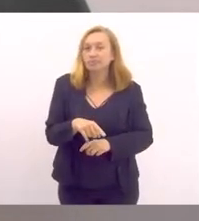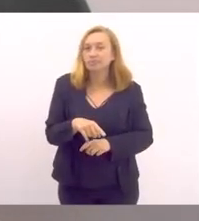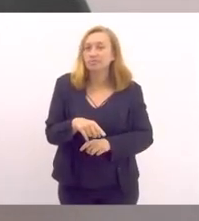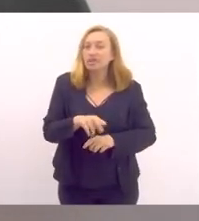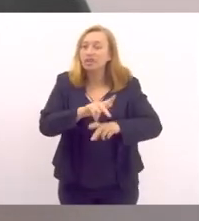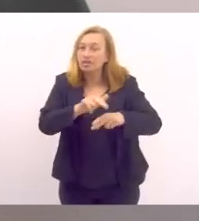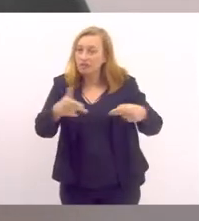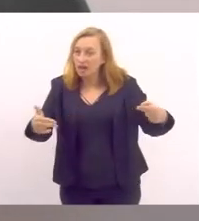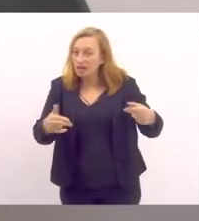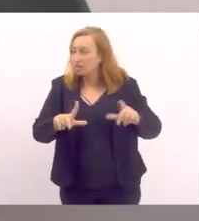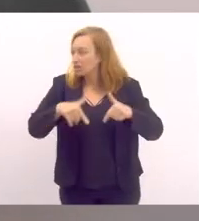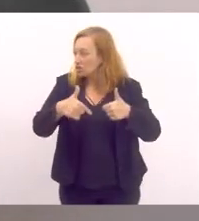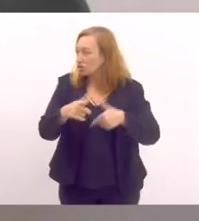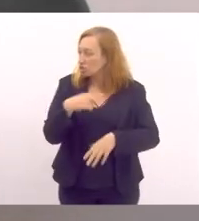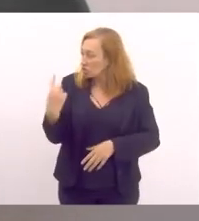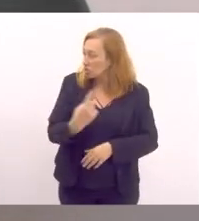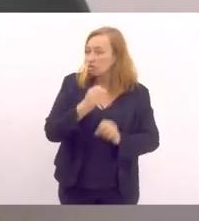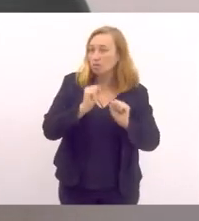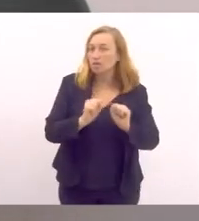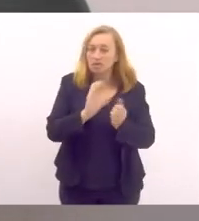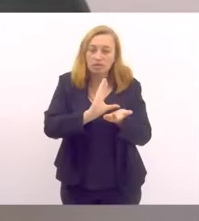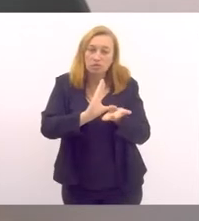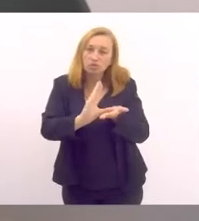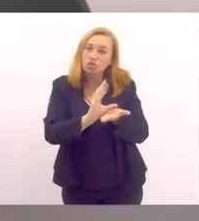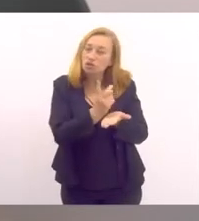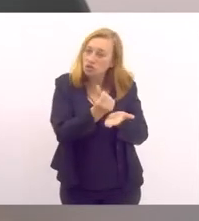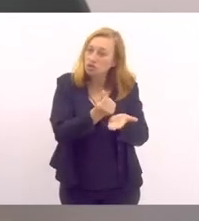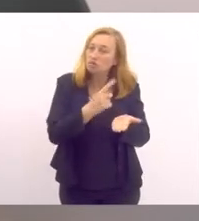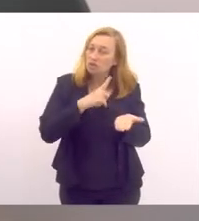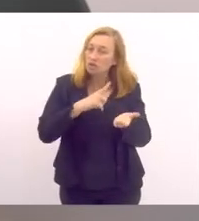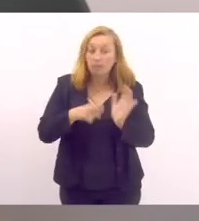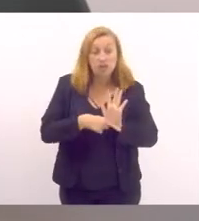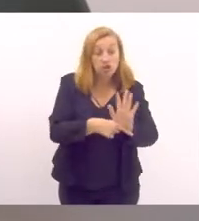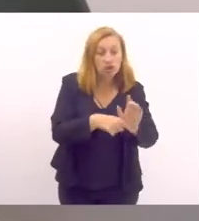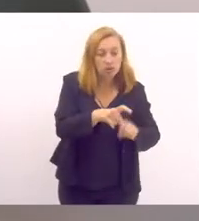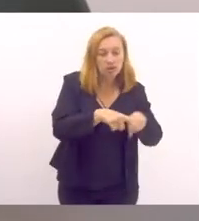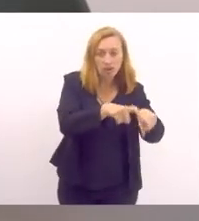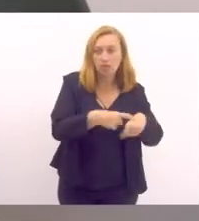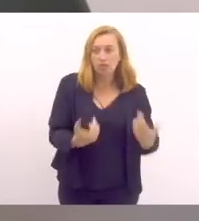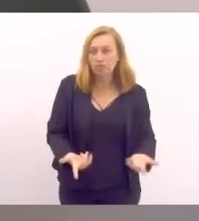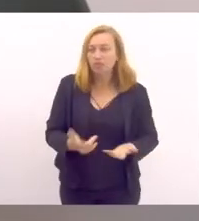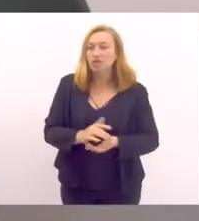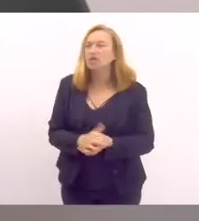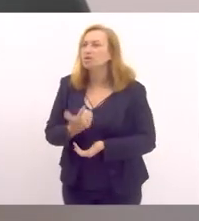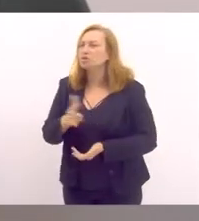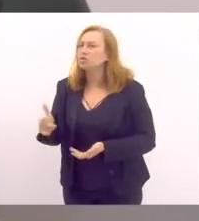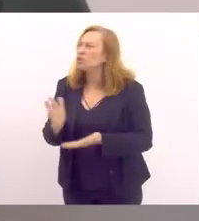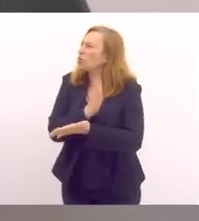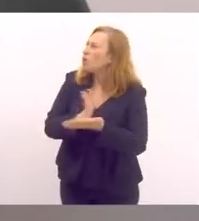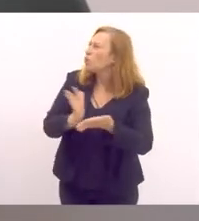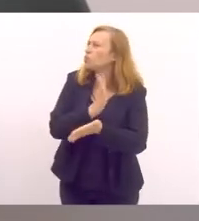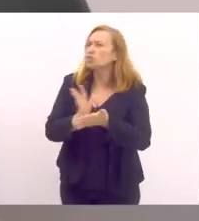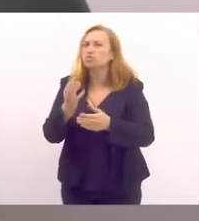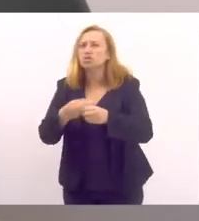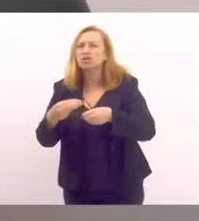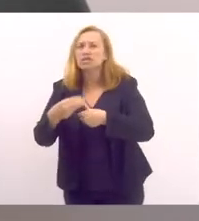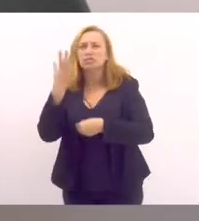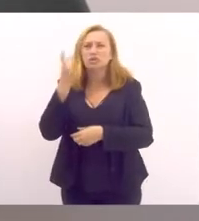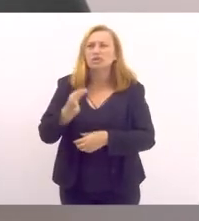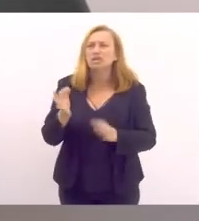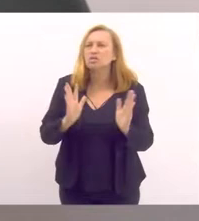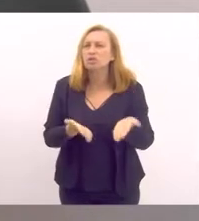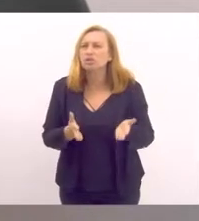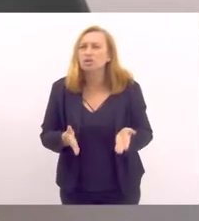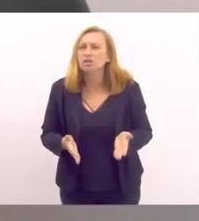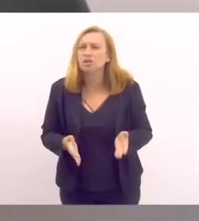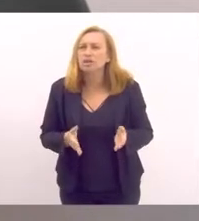várias formas para que nós possamos ter recursos para divulgar o interior. Você quer ver? Nós não temos aí, acho que alguns municípios, não sei se tem outros, a gente luta